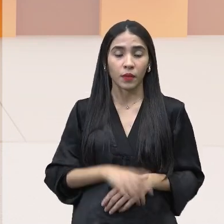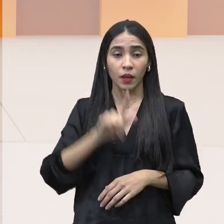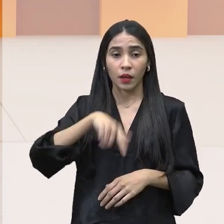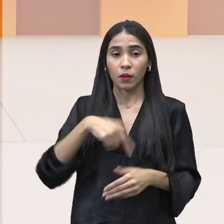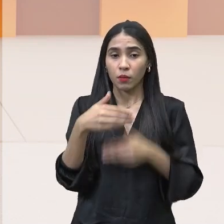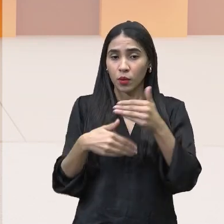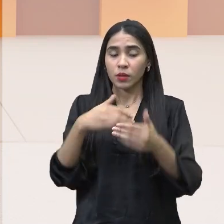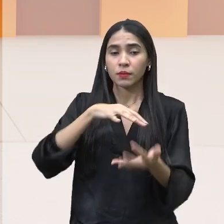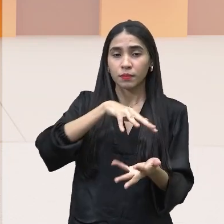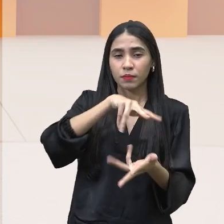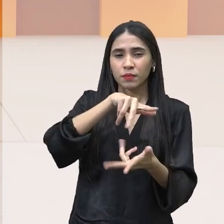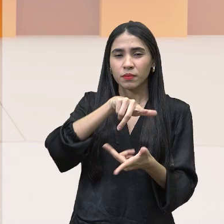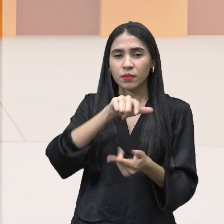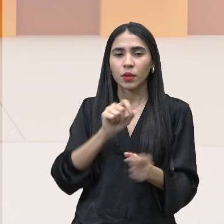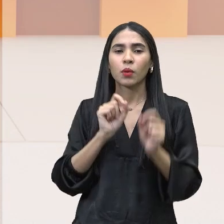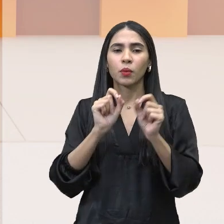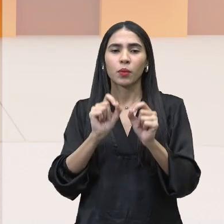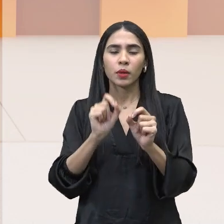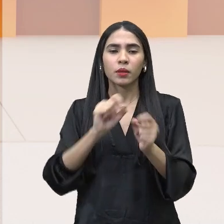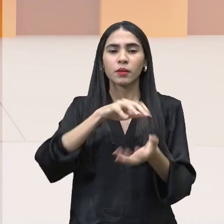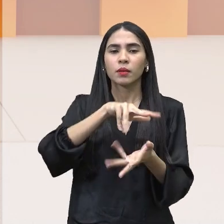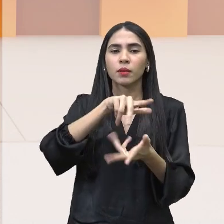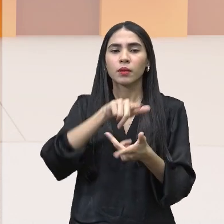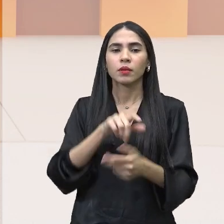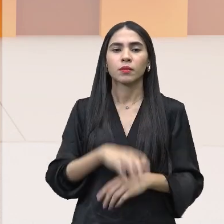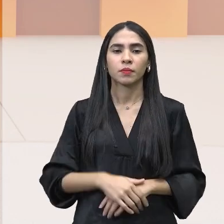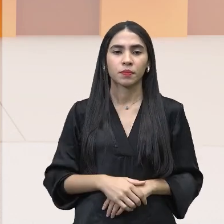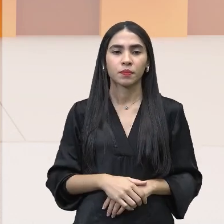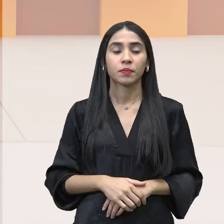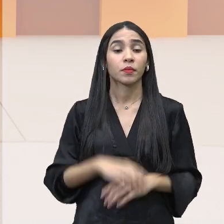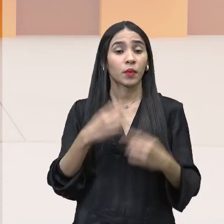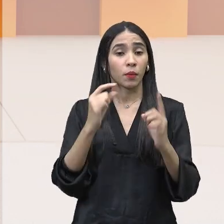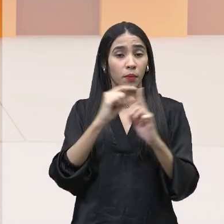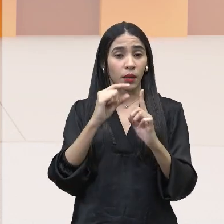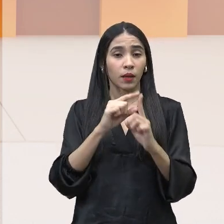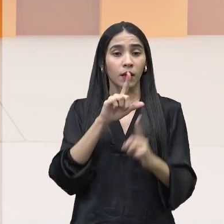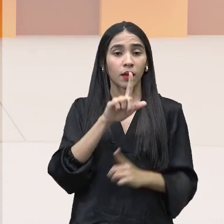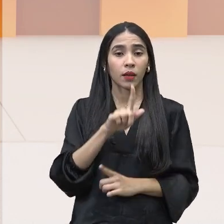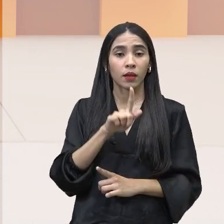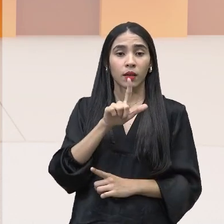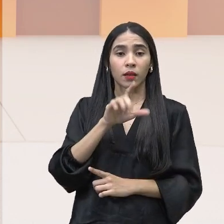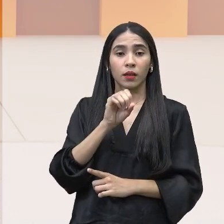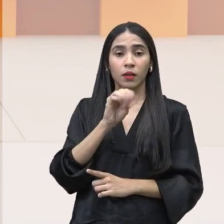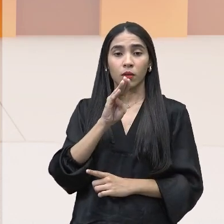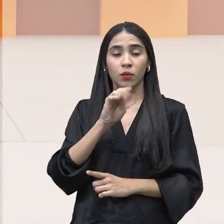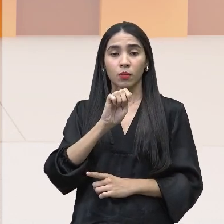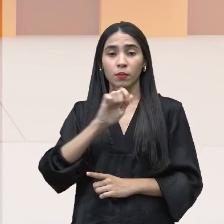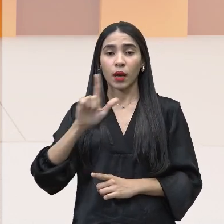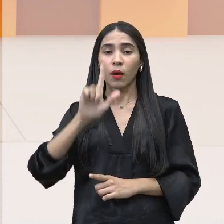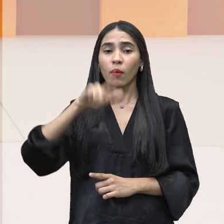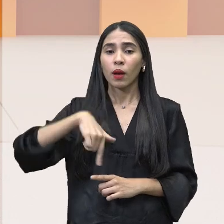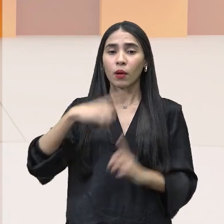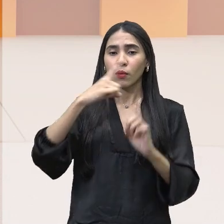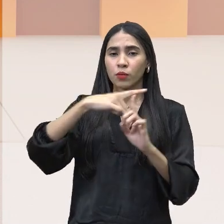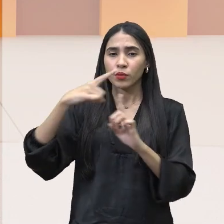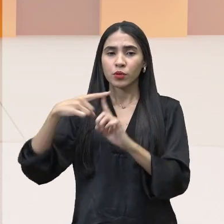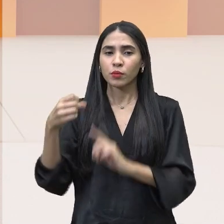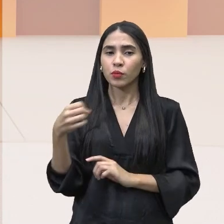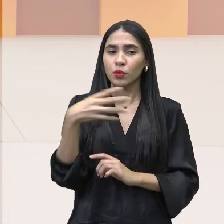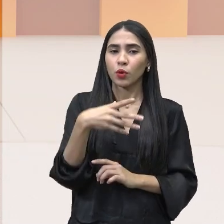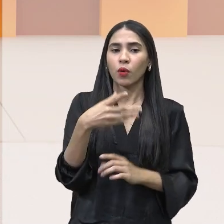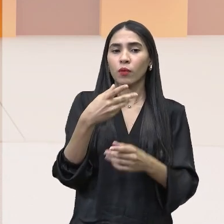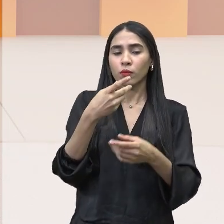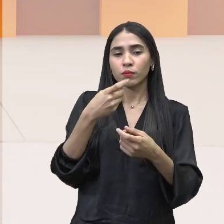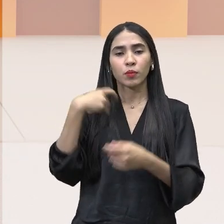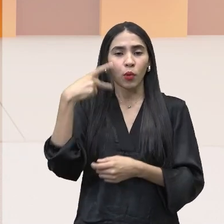processo de globalização. O que é globalização? O termo globalização se refere a nova dinâmica econômica e política do